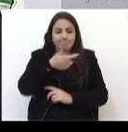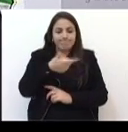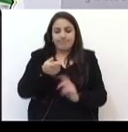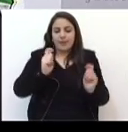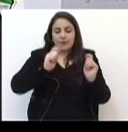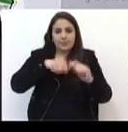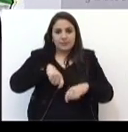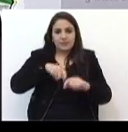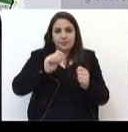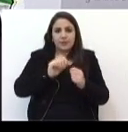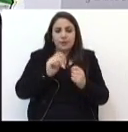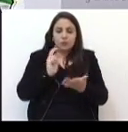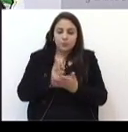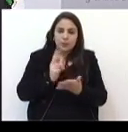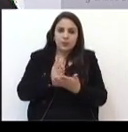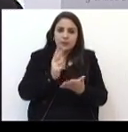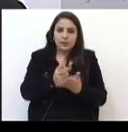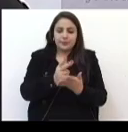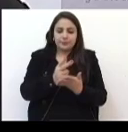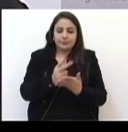mais capacidade para manter